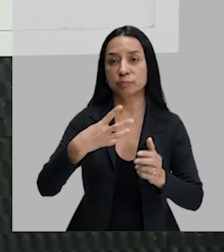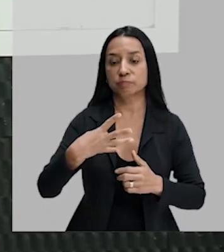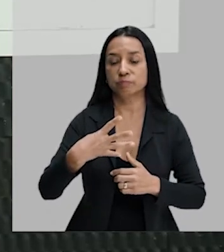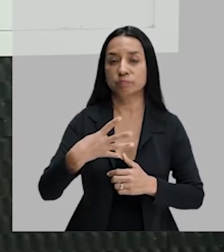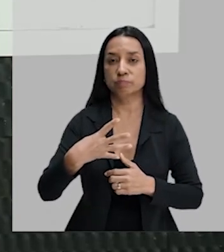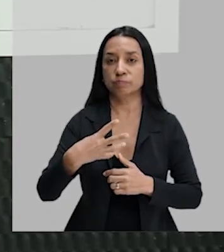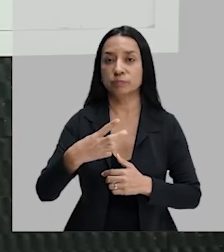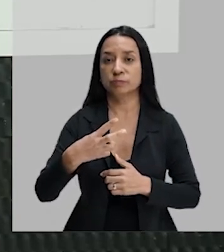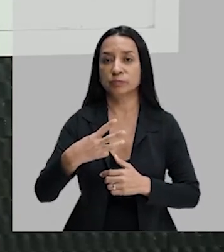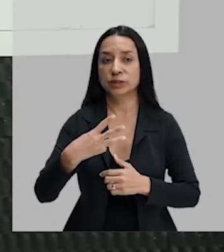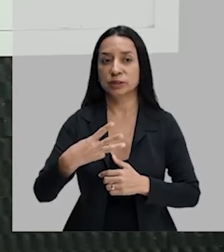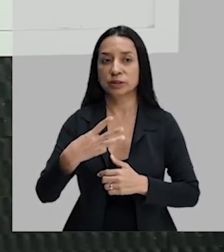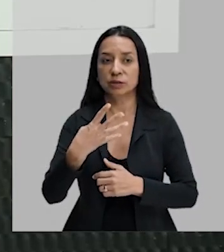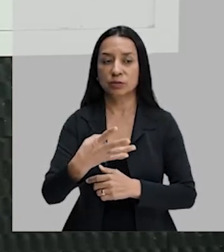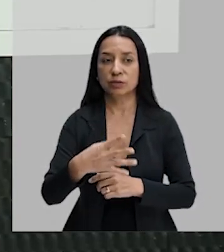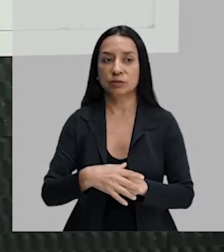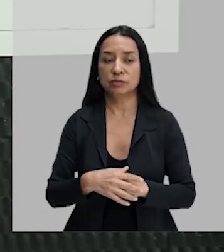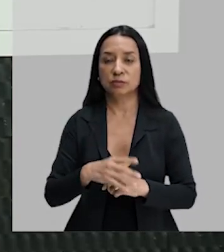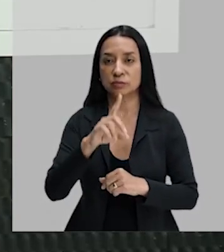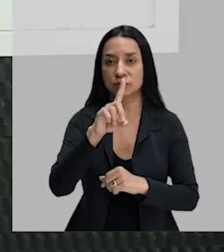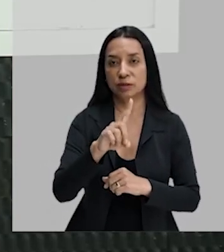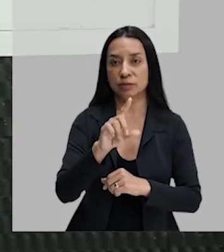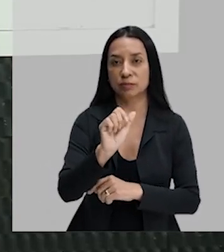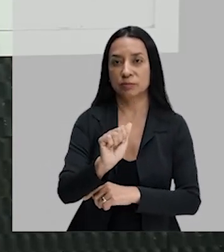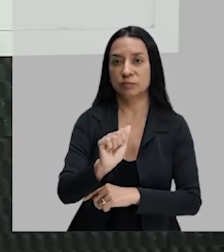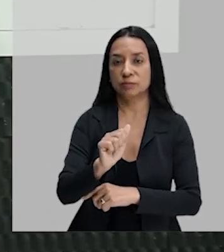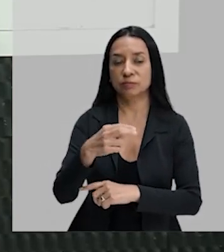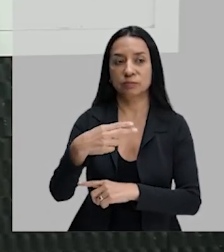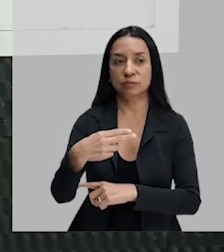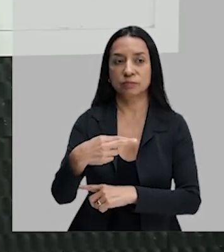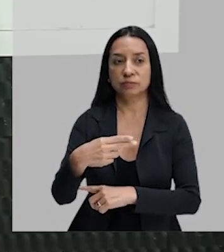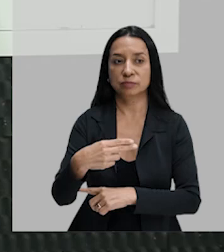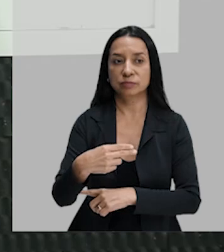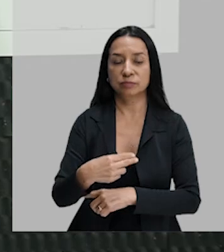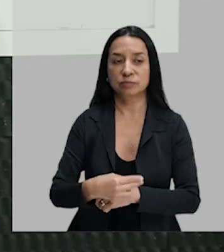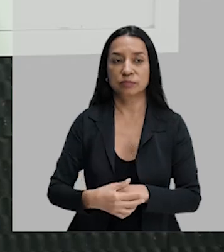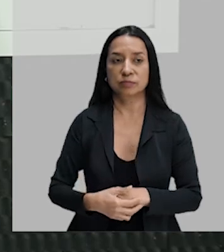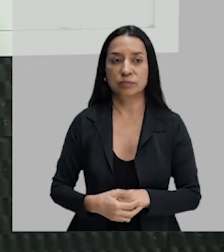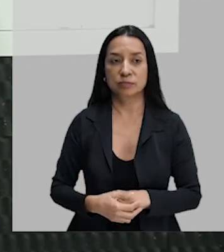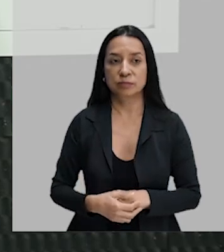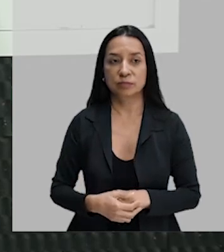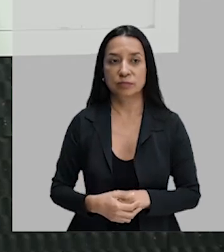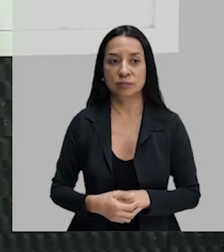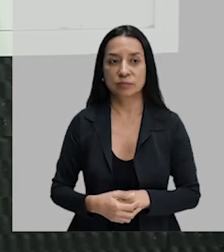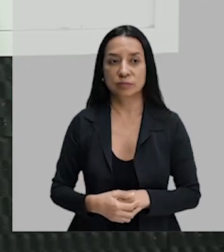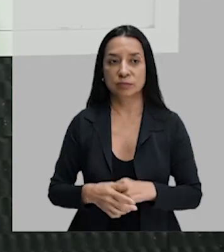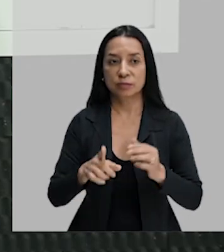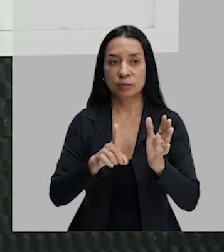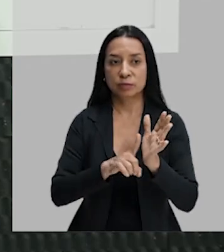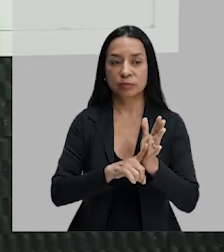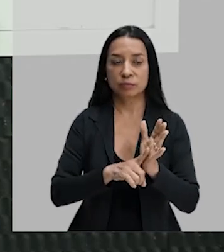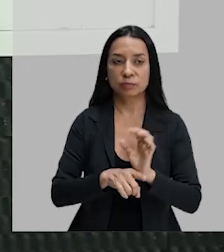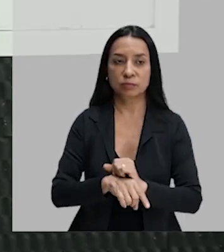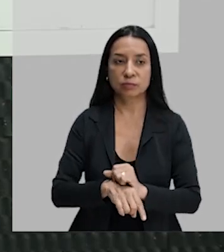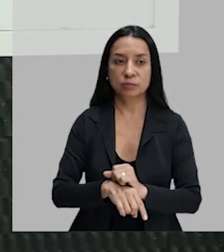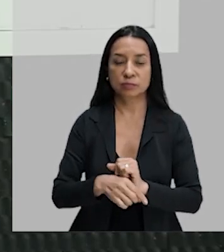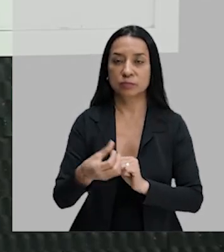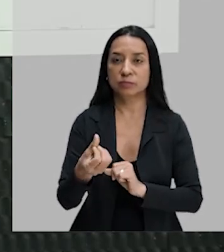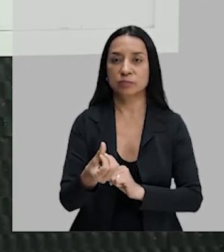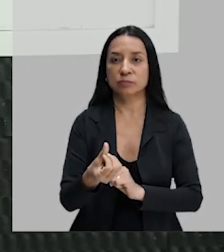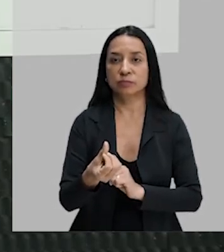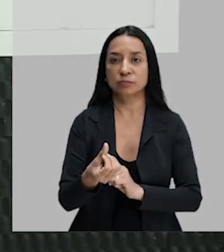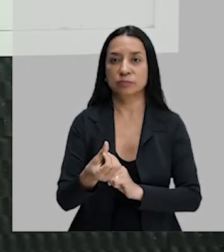E aí o determinante de A vai ser igual a menos 6